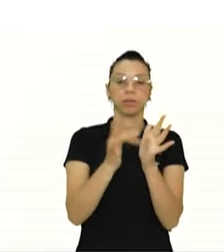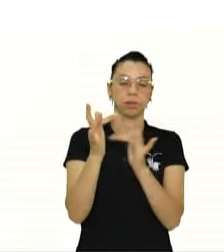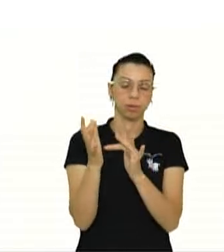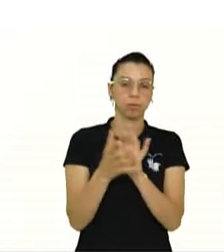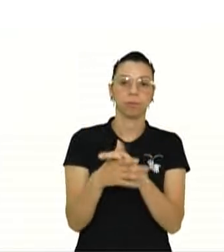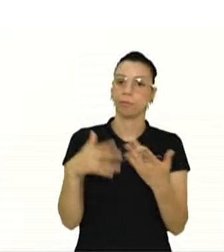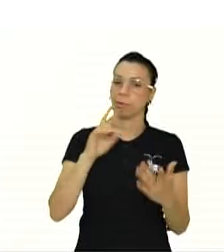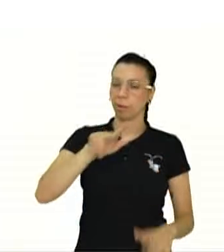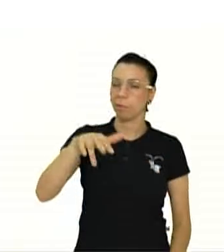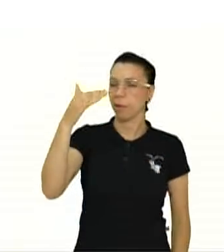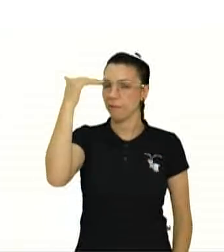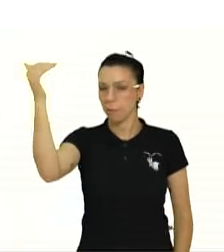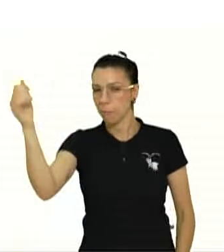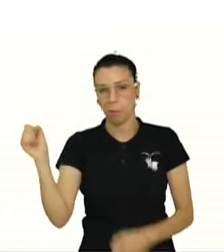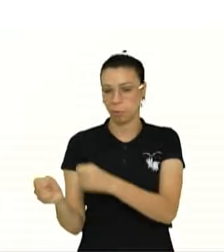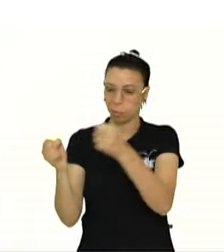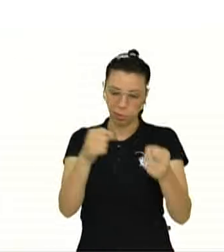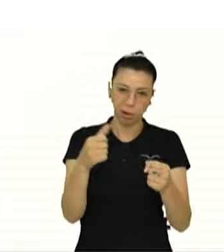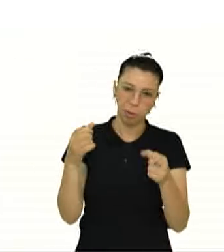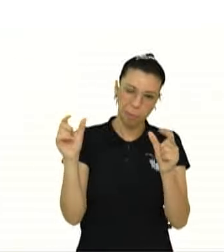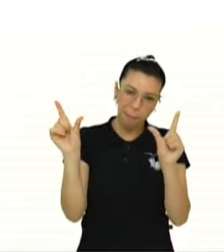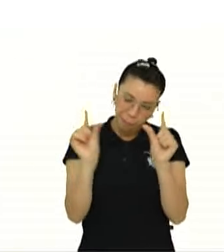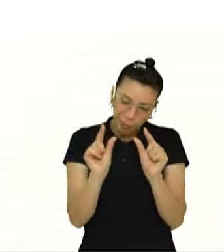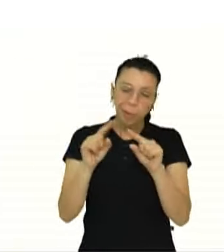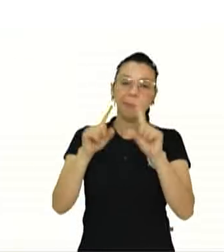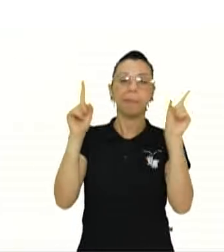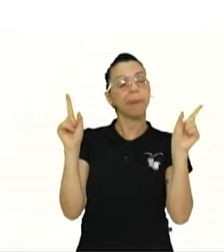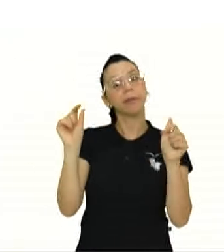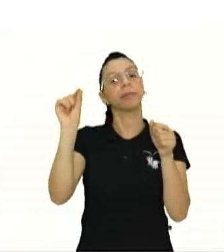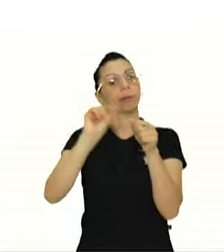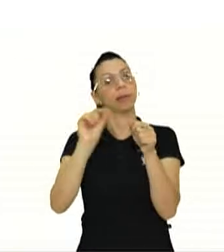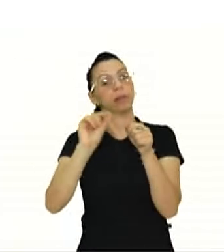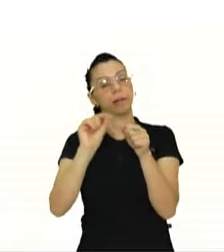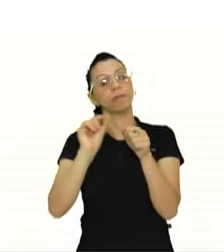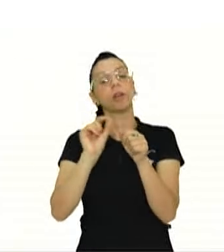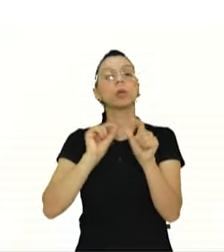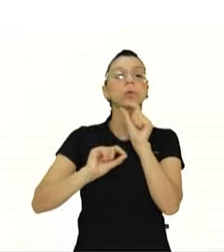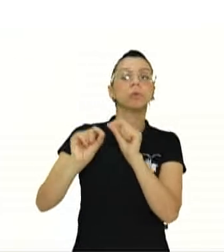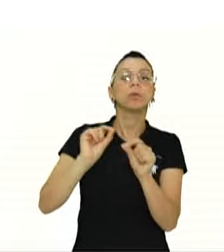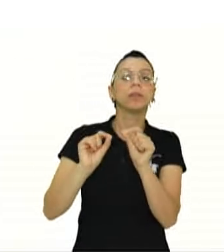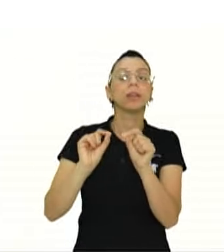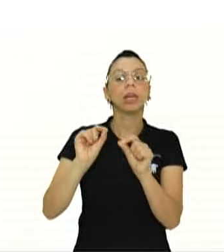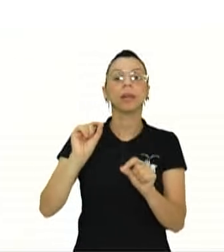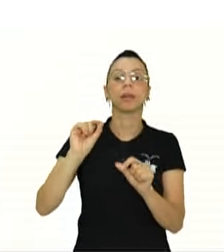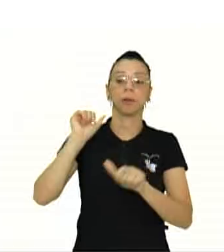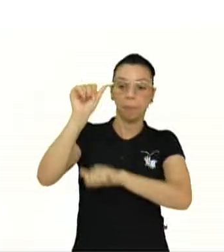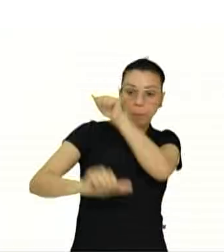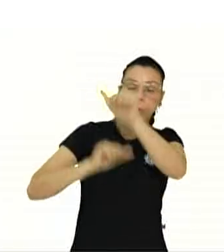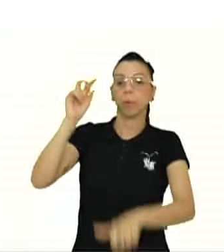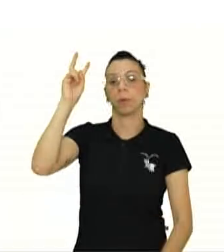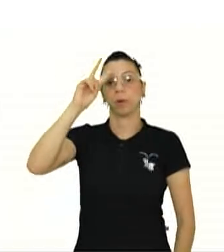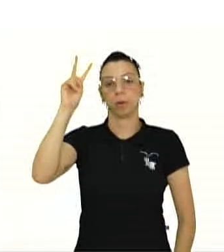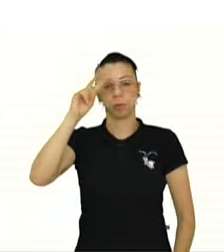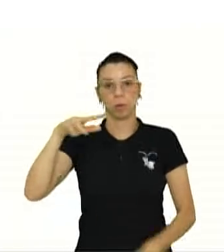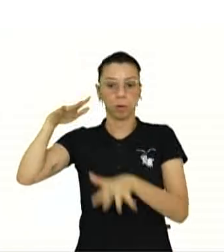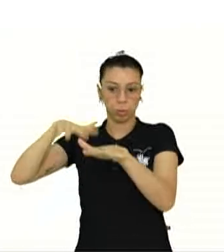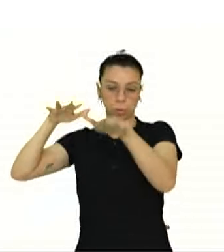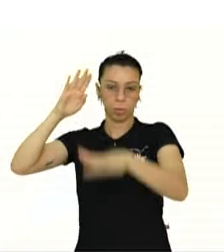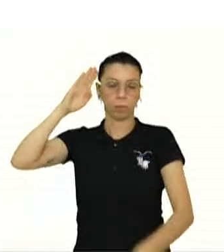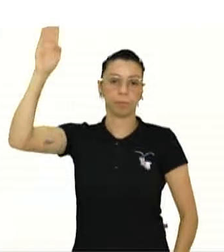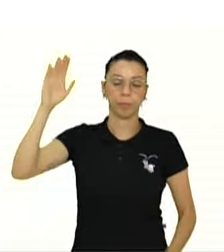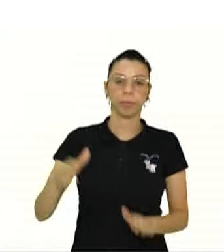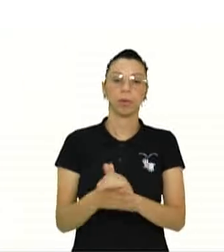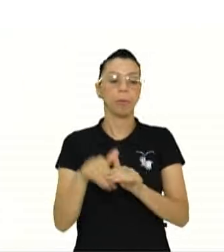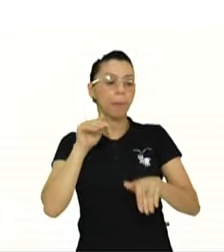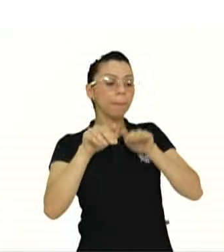tão famoso, não tão poderoso, mas ele fez algo que vai mudar toda a história do exército romano. Ele recrutou pela primeira vez soldados voluntários